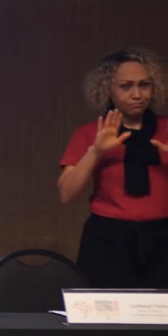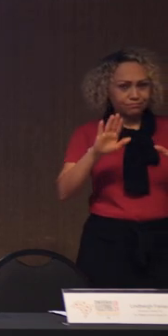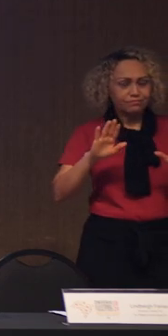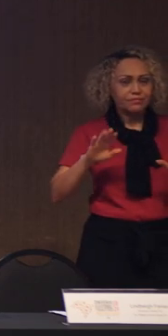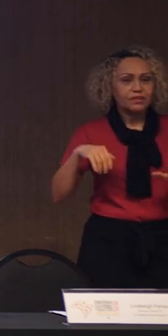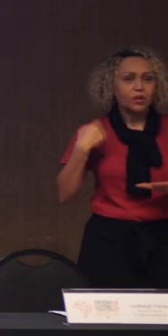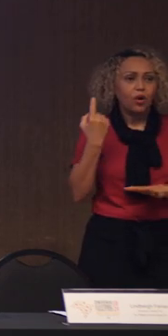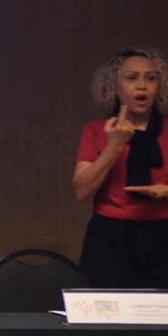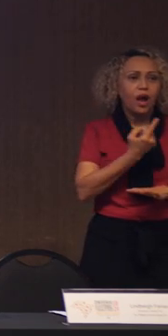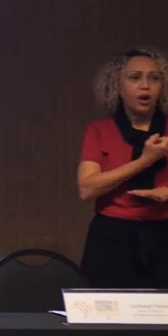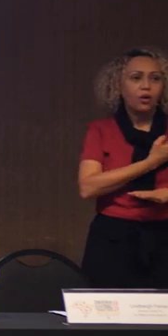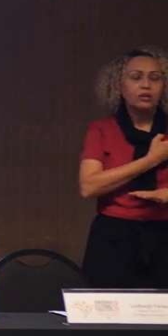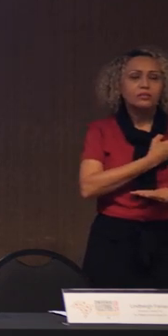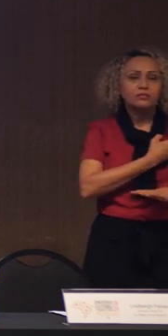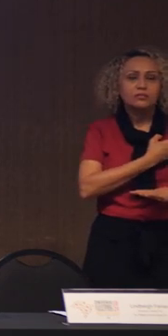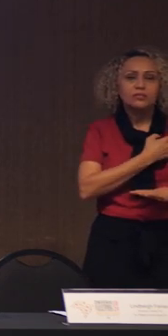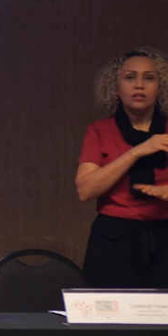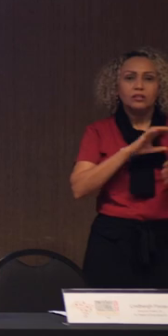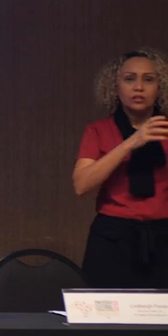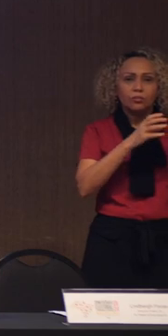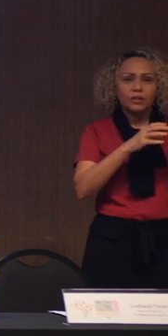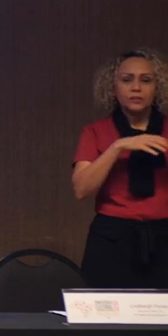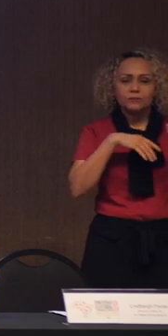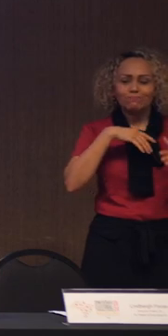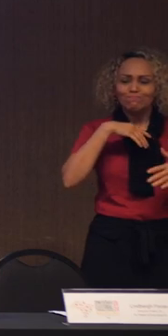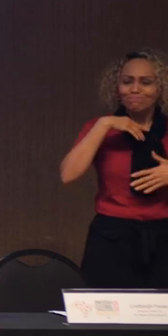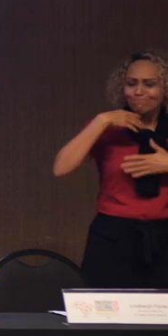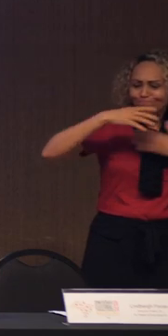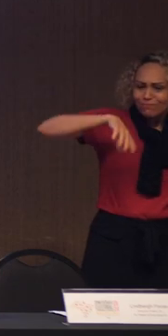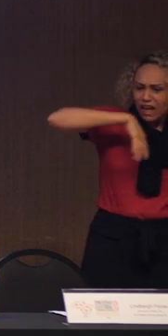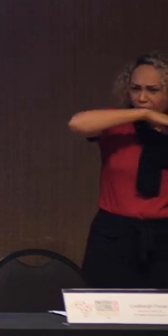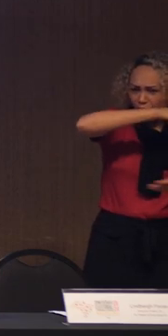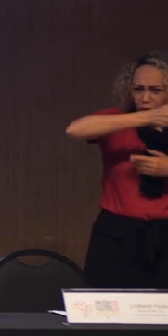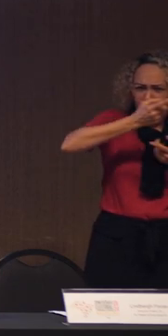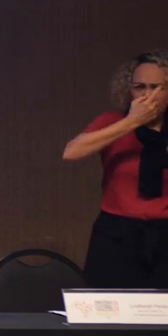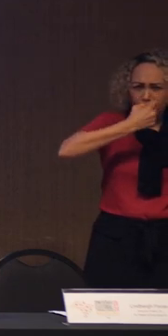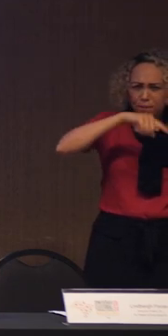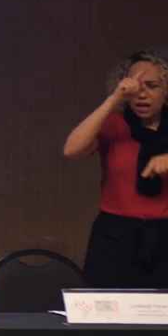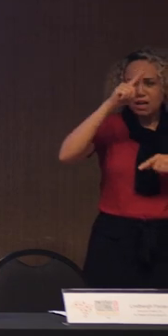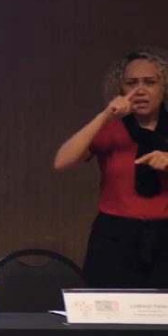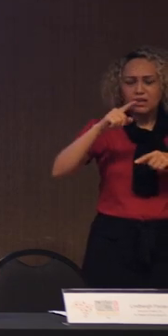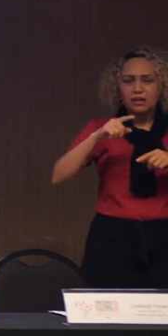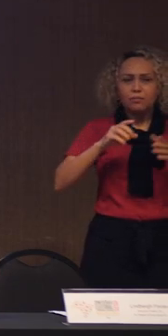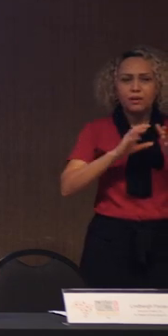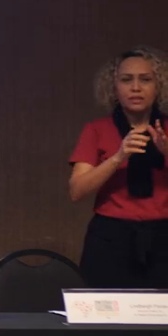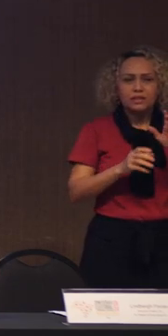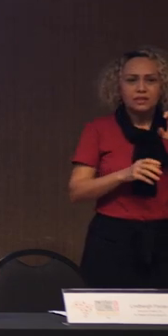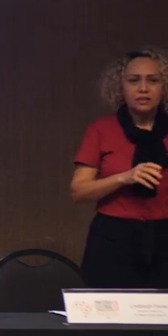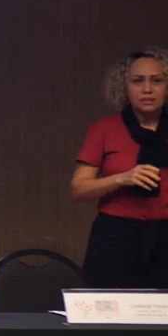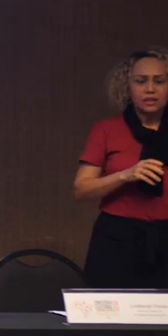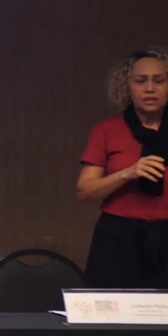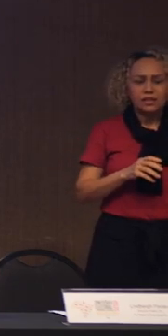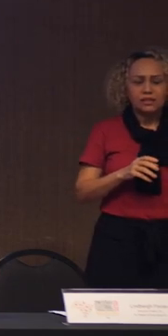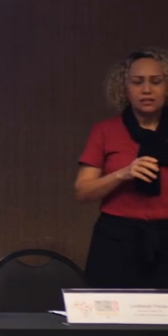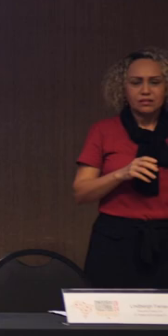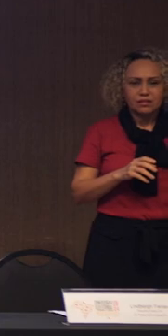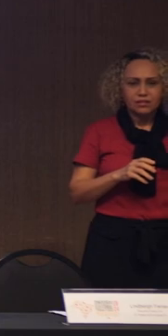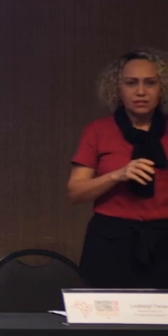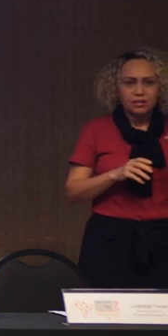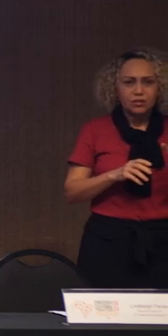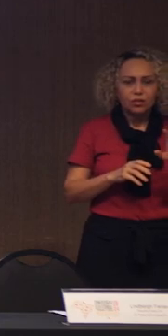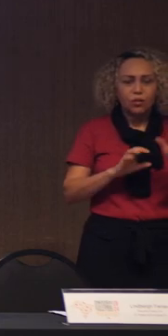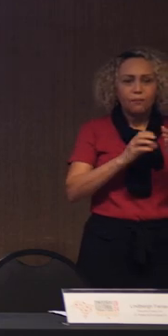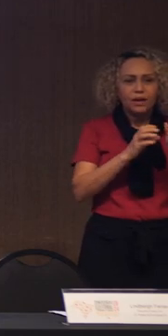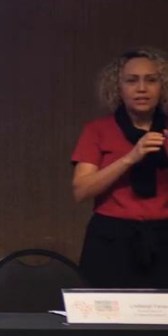partido da revolução, como partido de esquerda, como partido socialista, como partido da transformação brasileira, como partido do povo